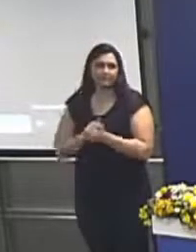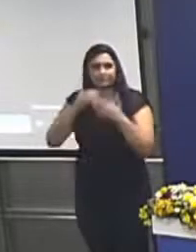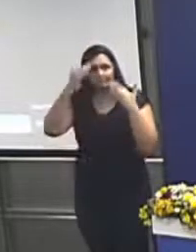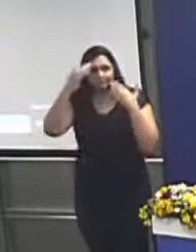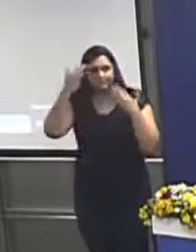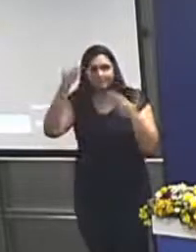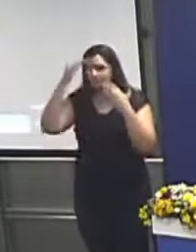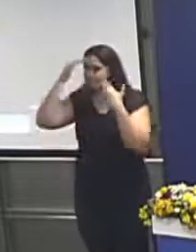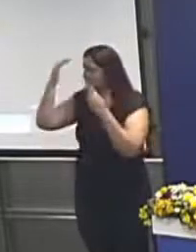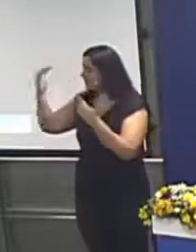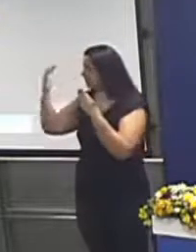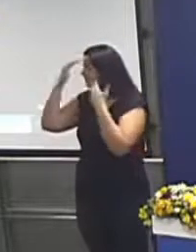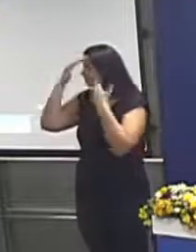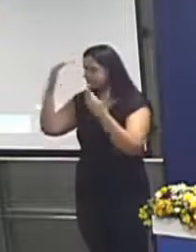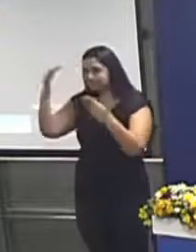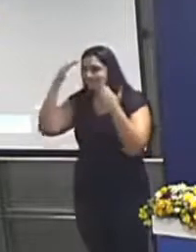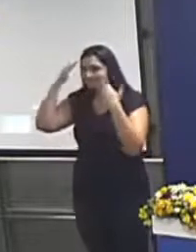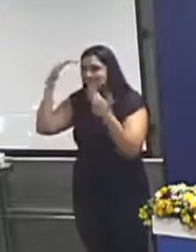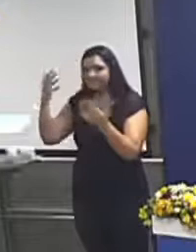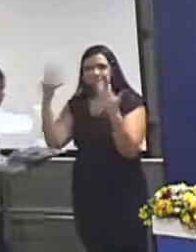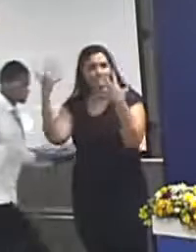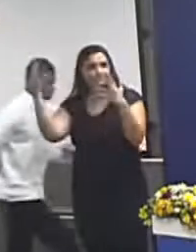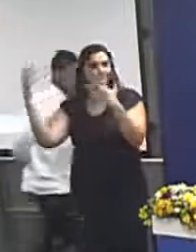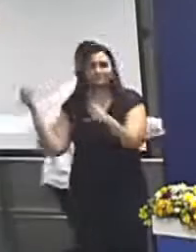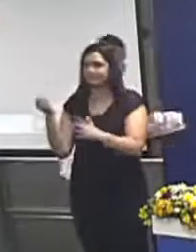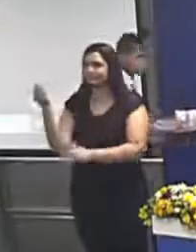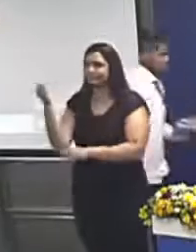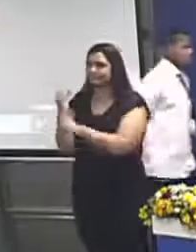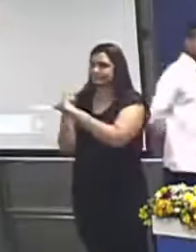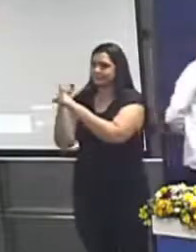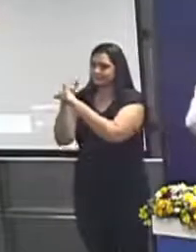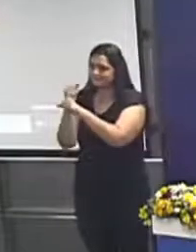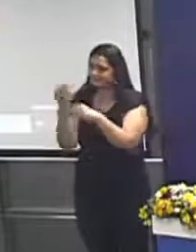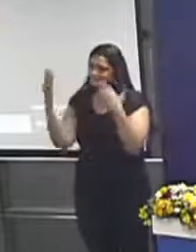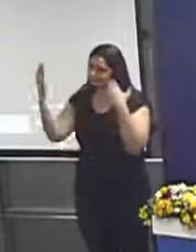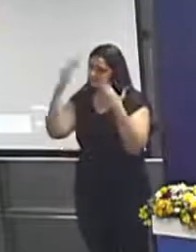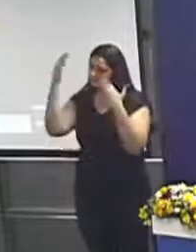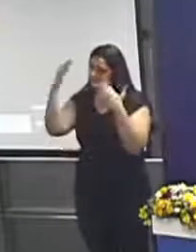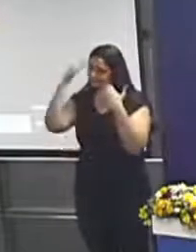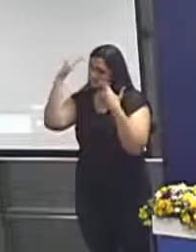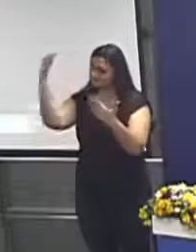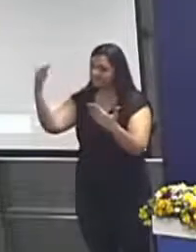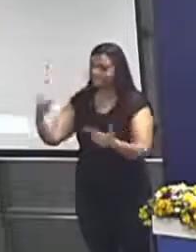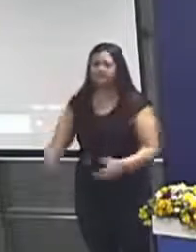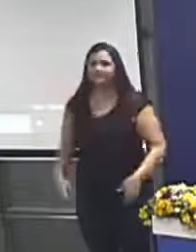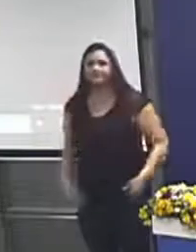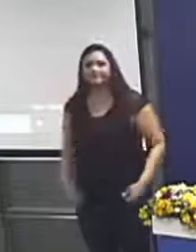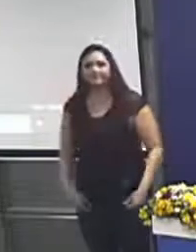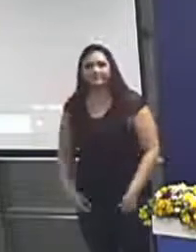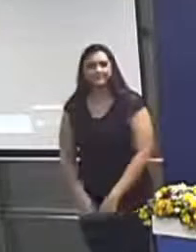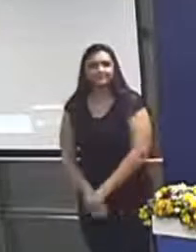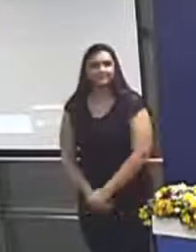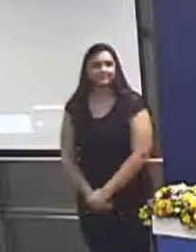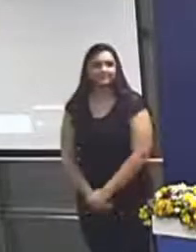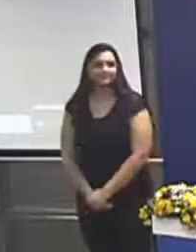todos pela sintonia. Parabéns, 60 anos da psicologia. Obrigado, gente. Valeu.